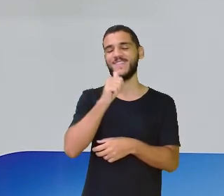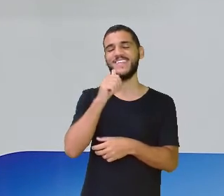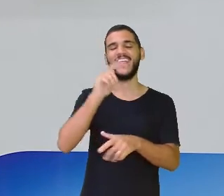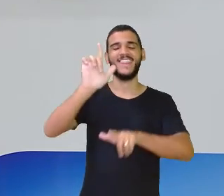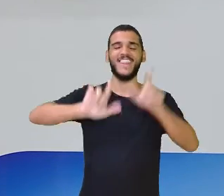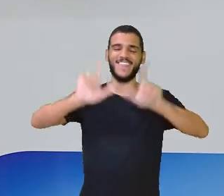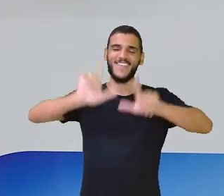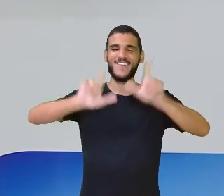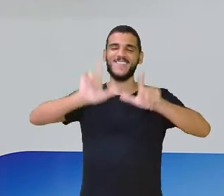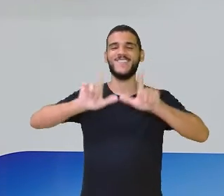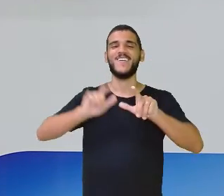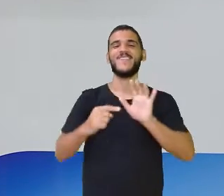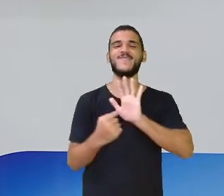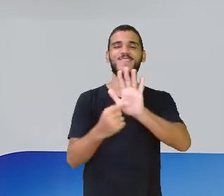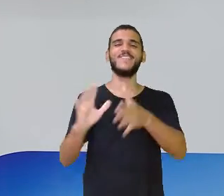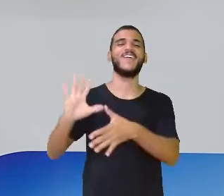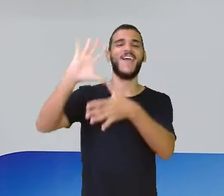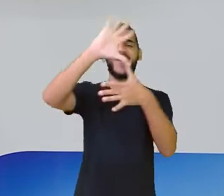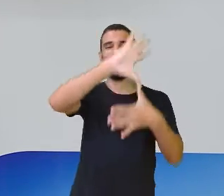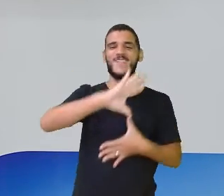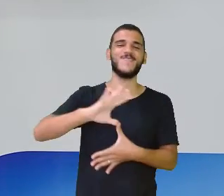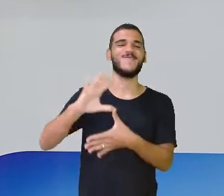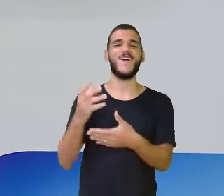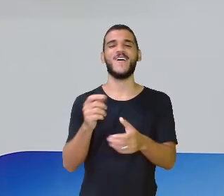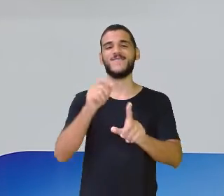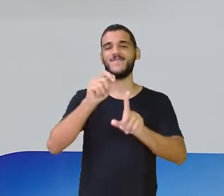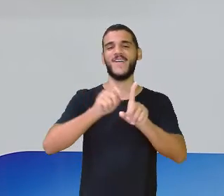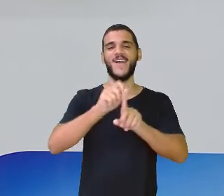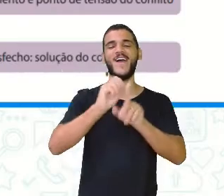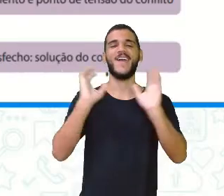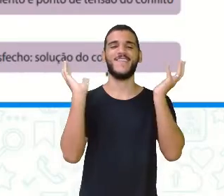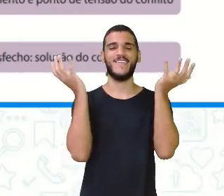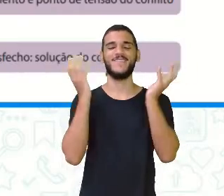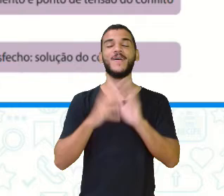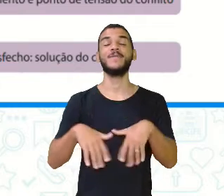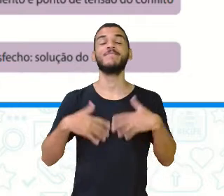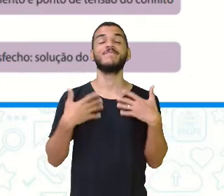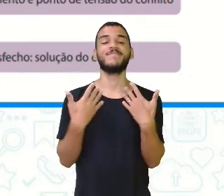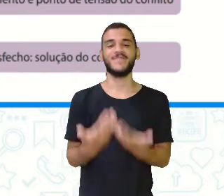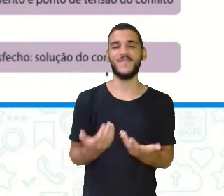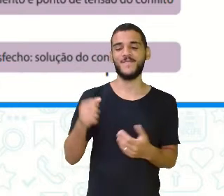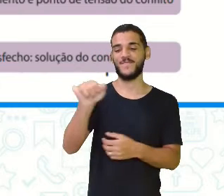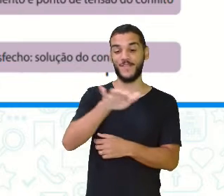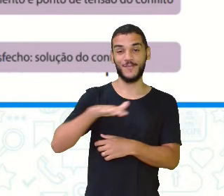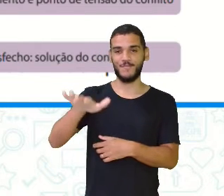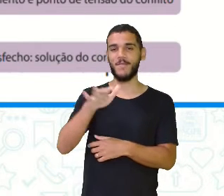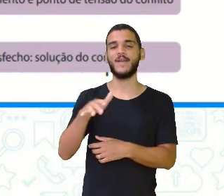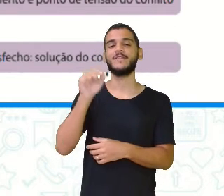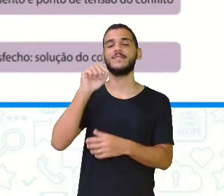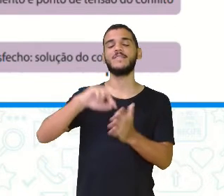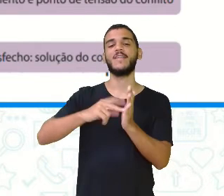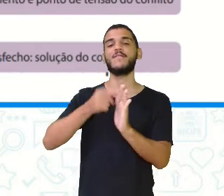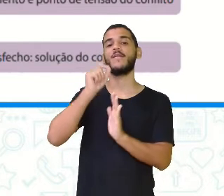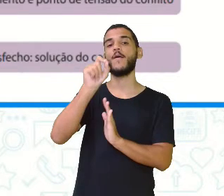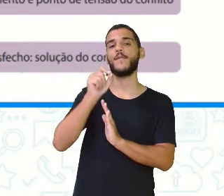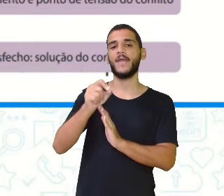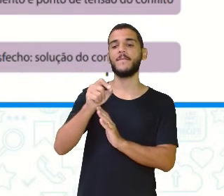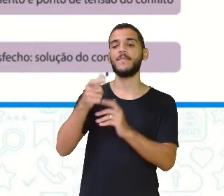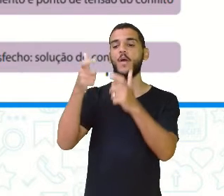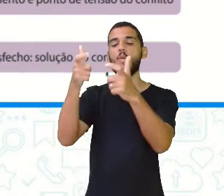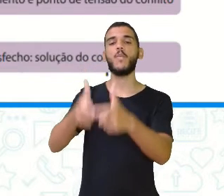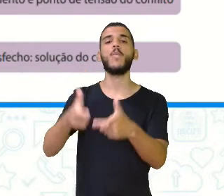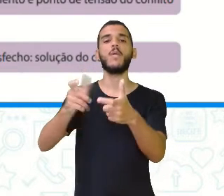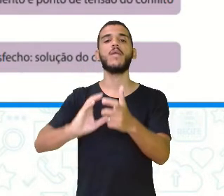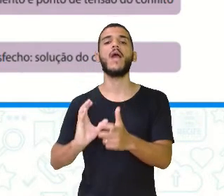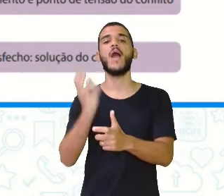texto narrativo. Ó. O espaço é o lugar onde ali o conto vai se passar. Está aí na tua telinha, no